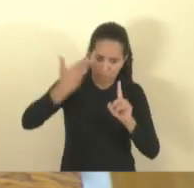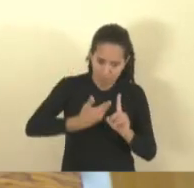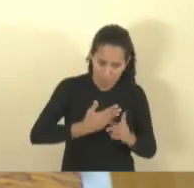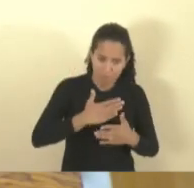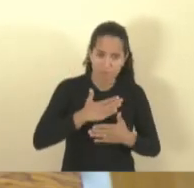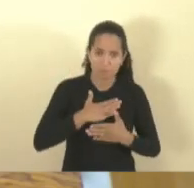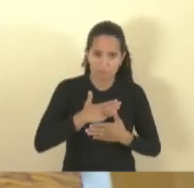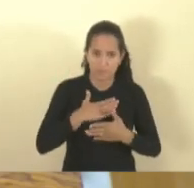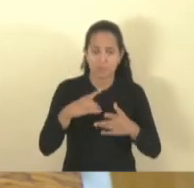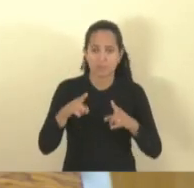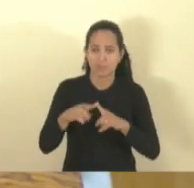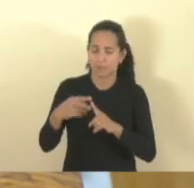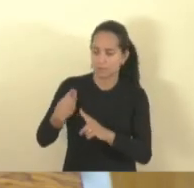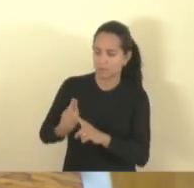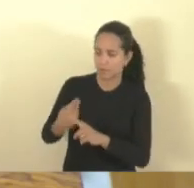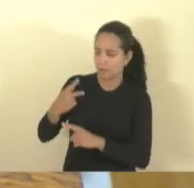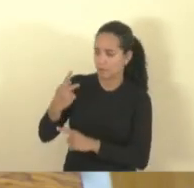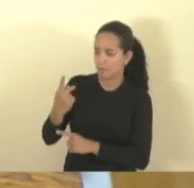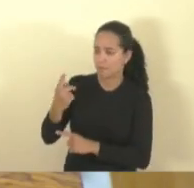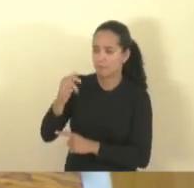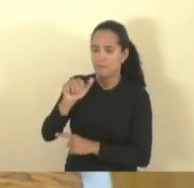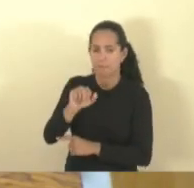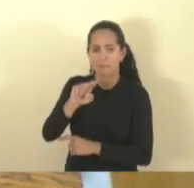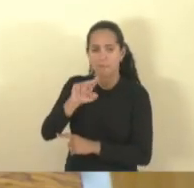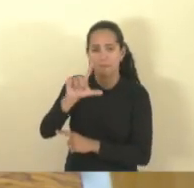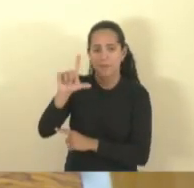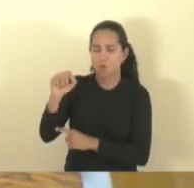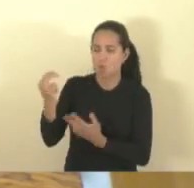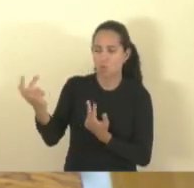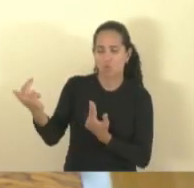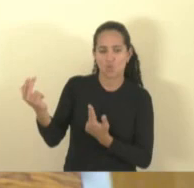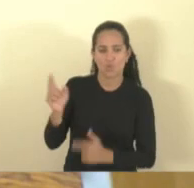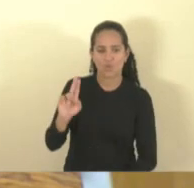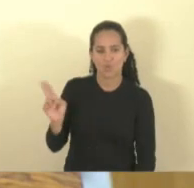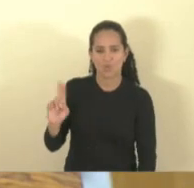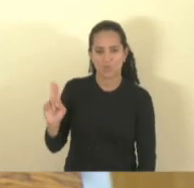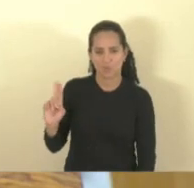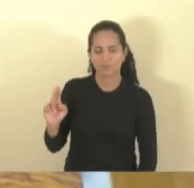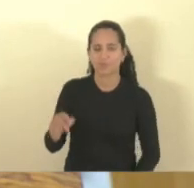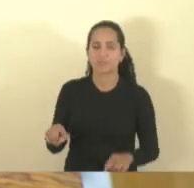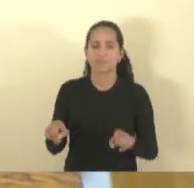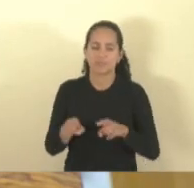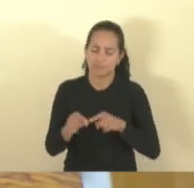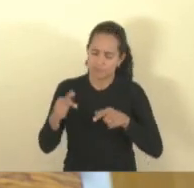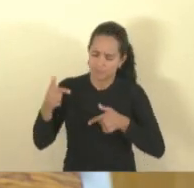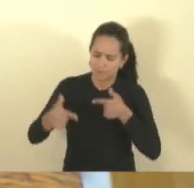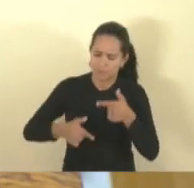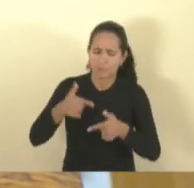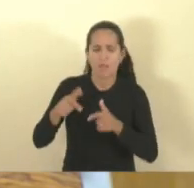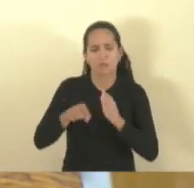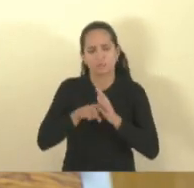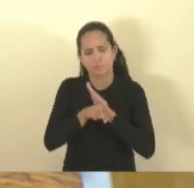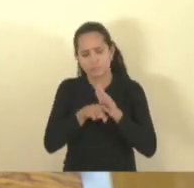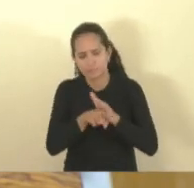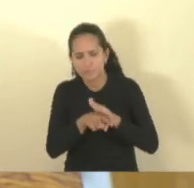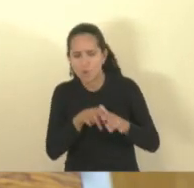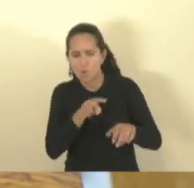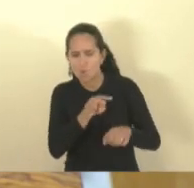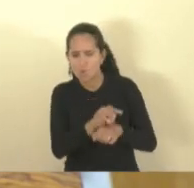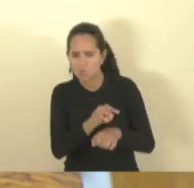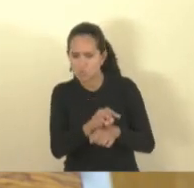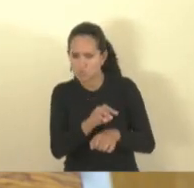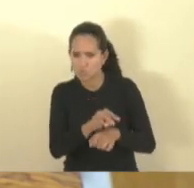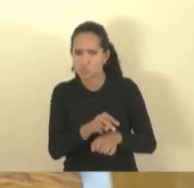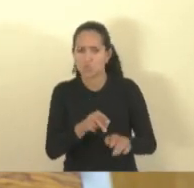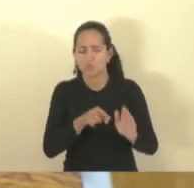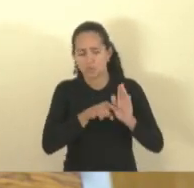participação do Paulo, meu xará, meu colega da carreira dos consultores, dizer que